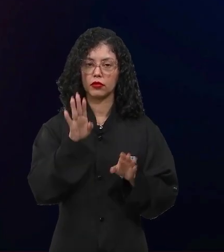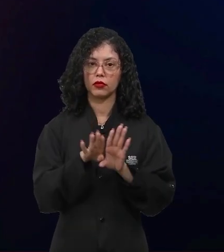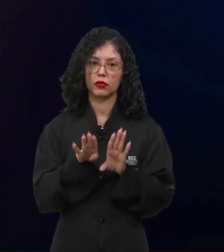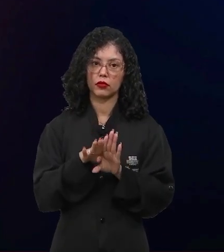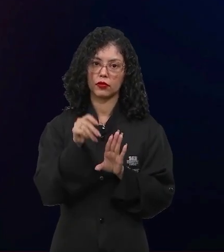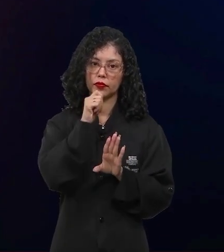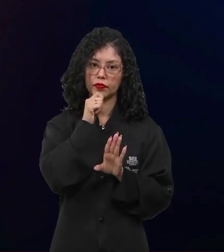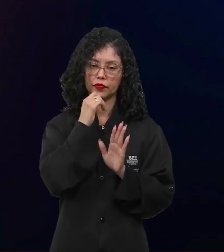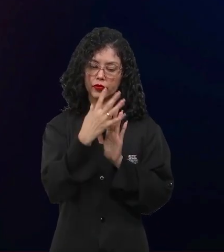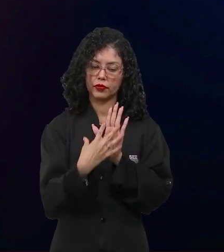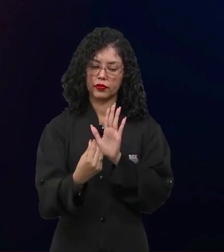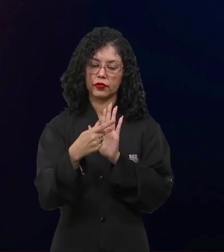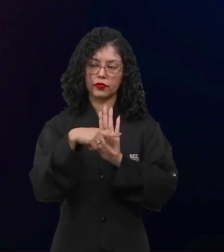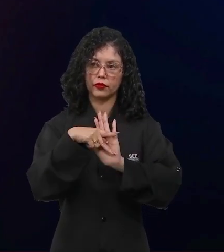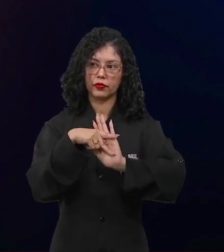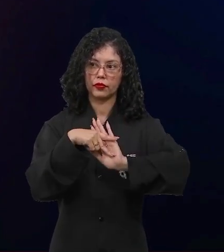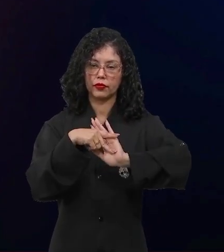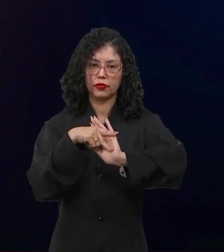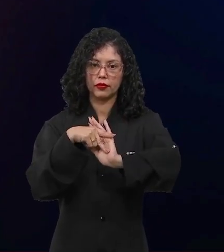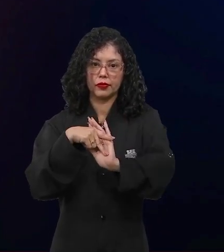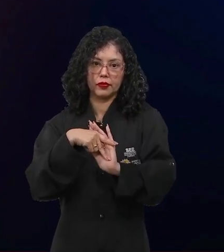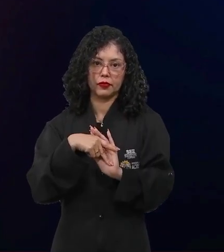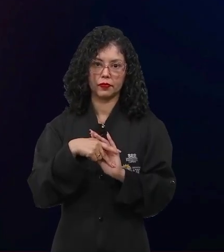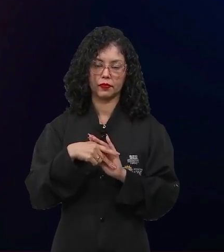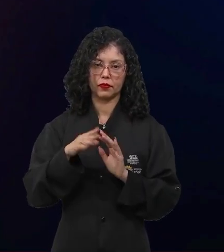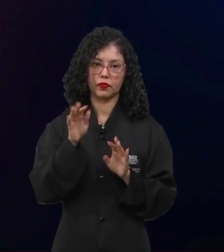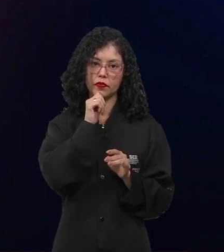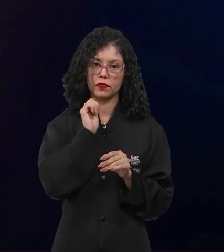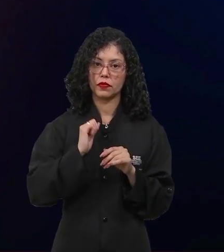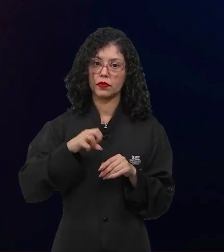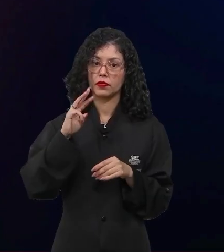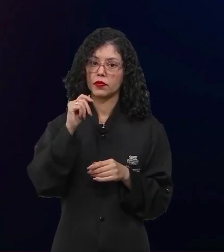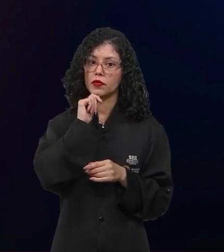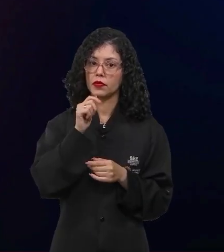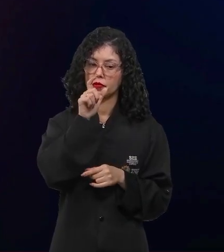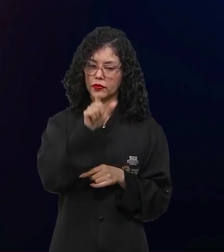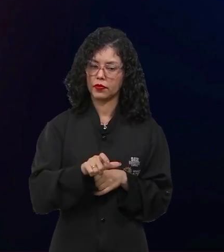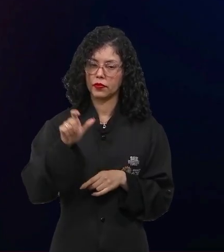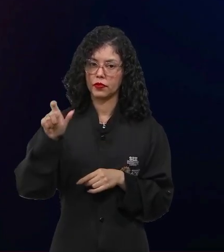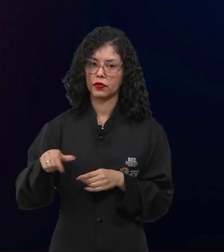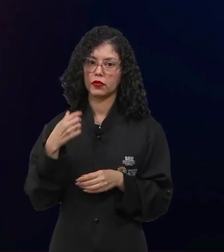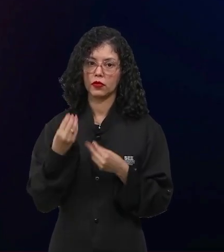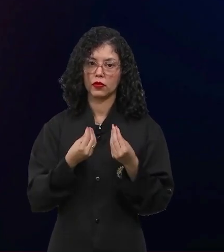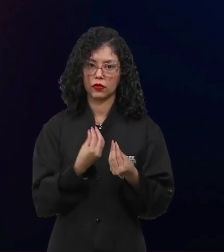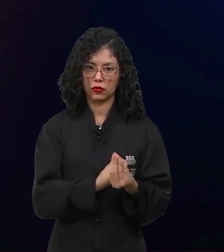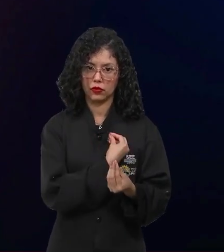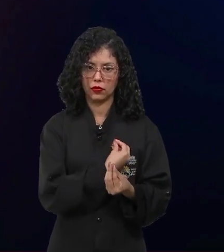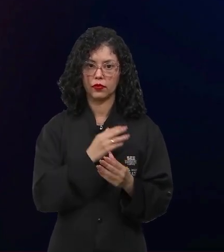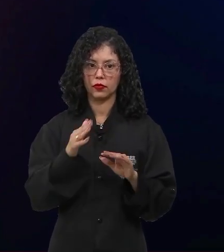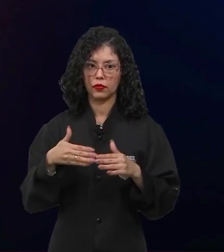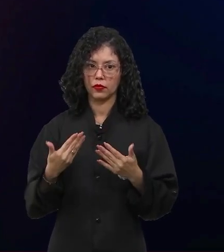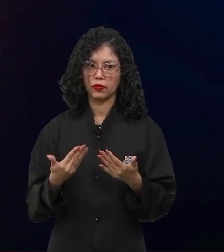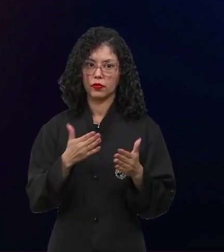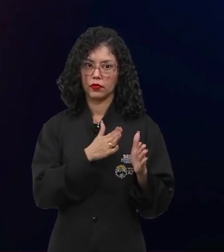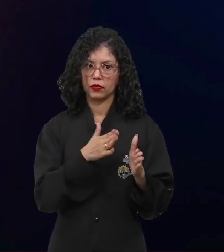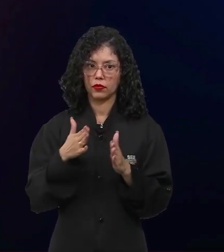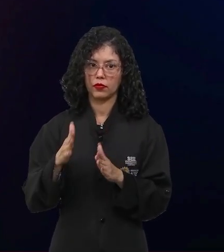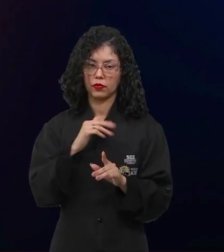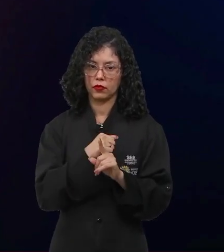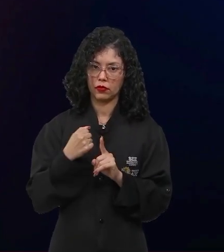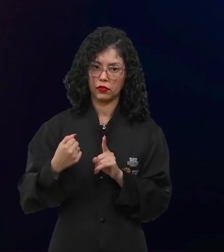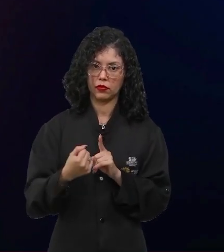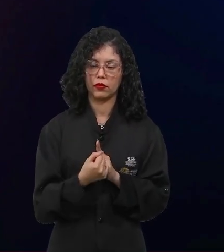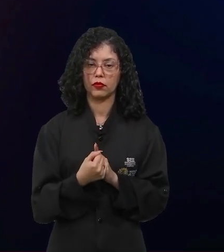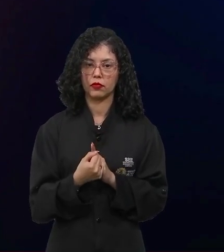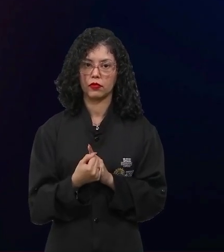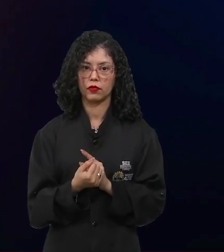eles refletem o status social, quem são esses personagens, como eles vivem, qual parte da sociedade